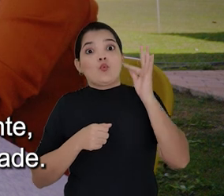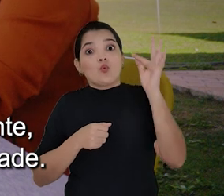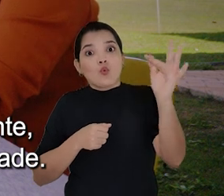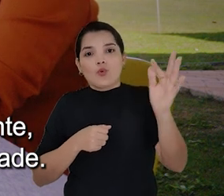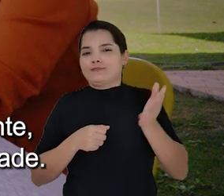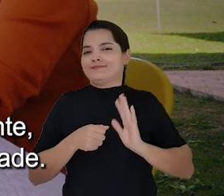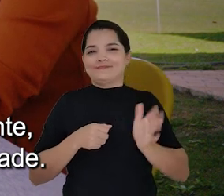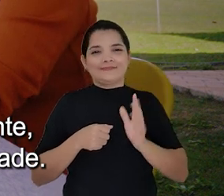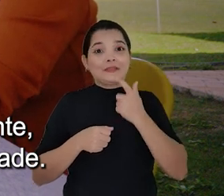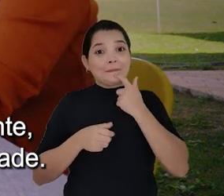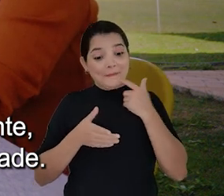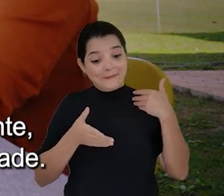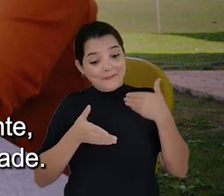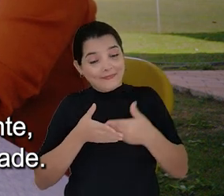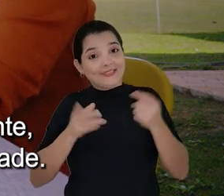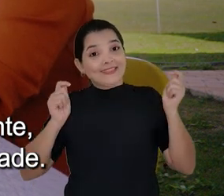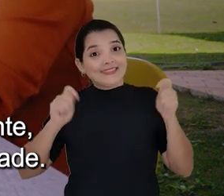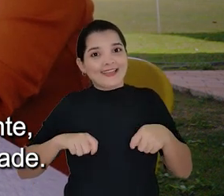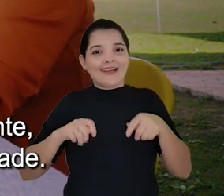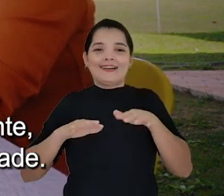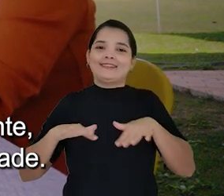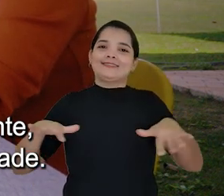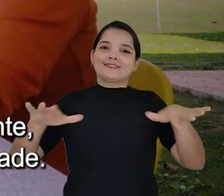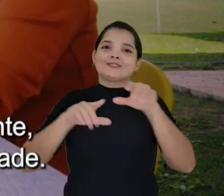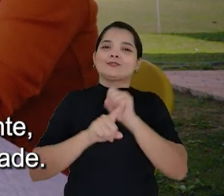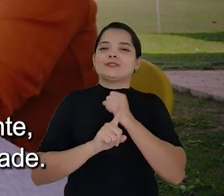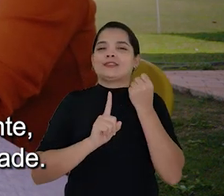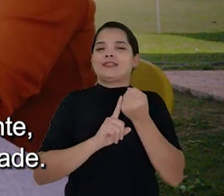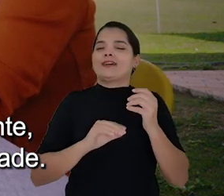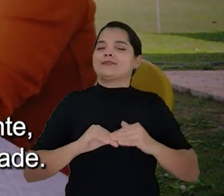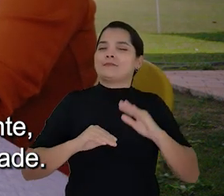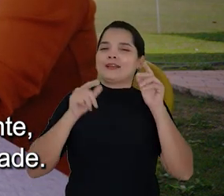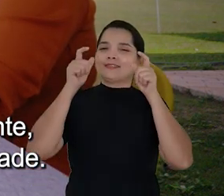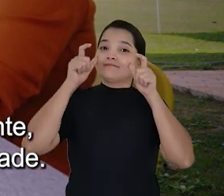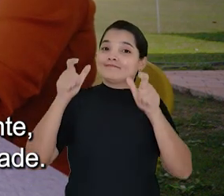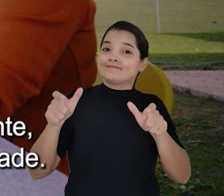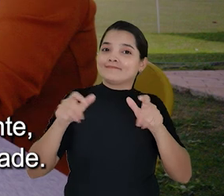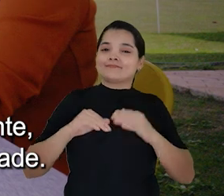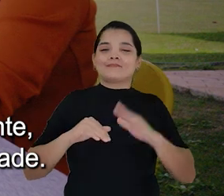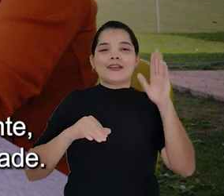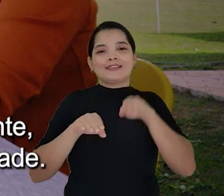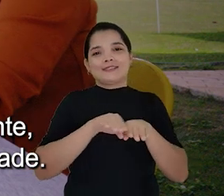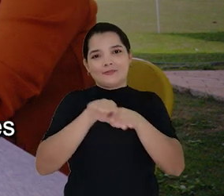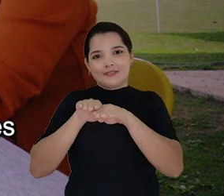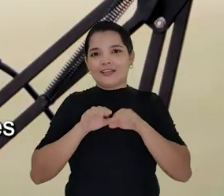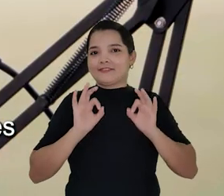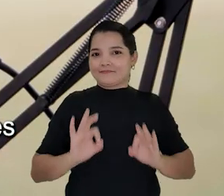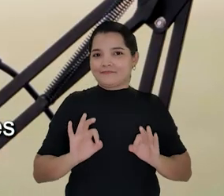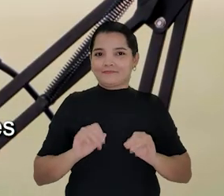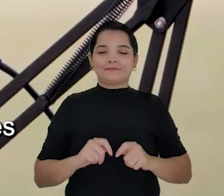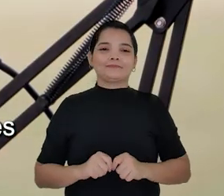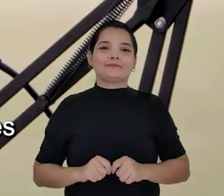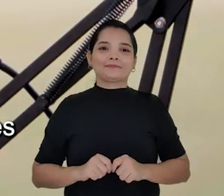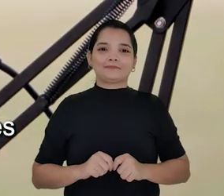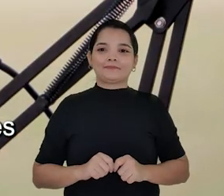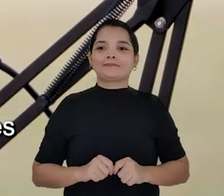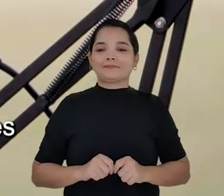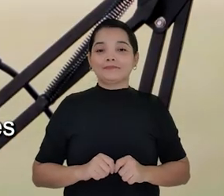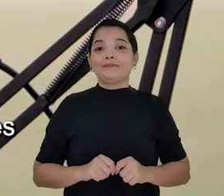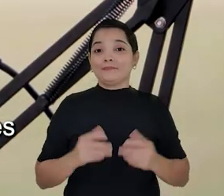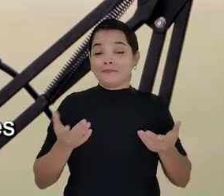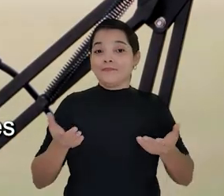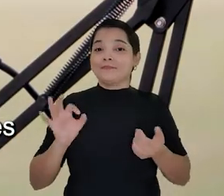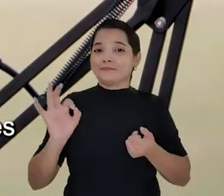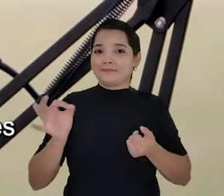longe um futuro tão distante uma sociedade mais interessante com mais Equidade sim ah